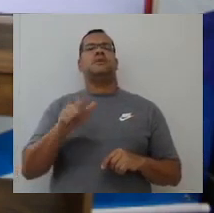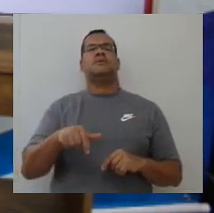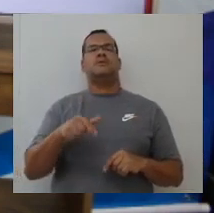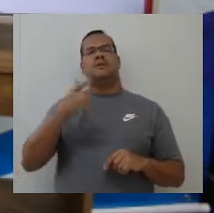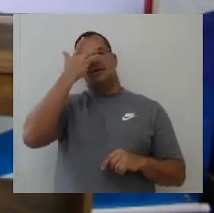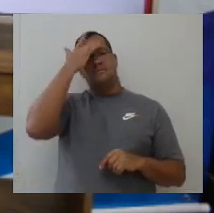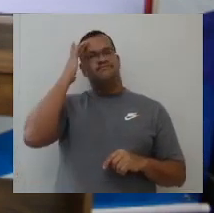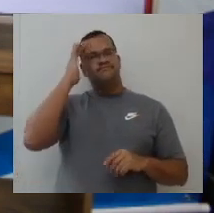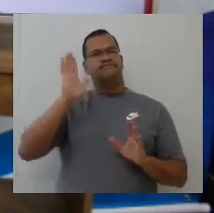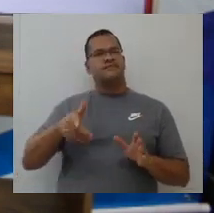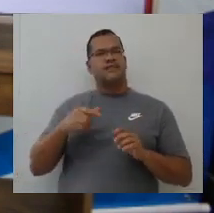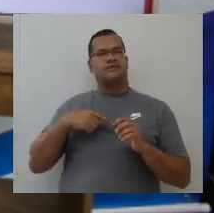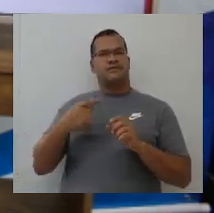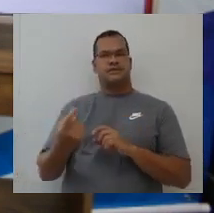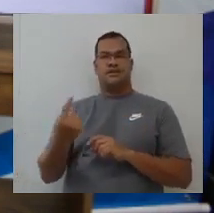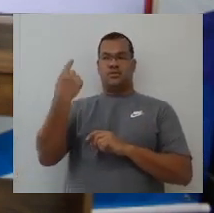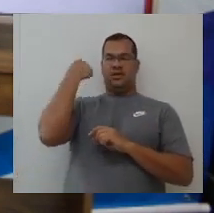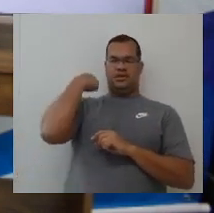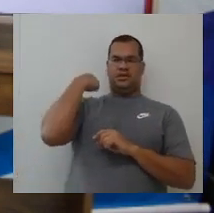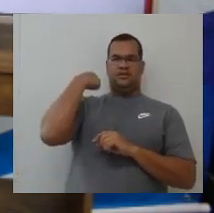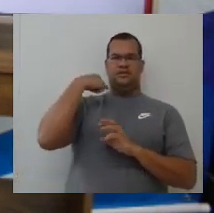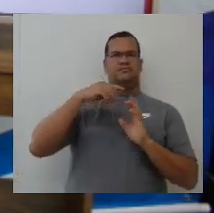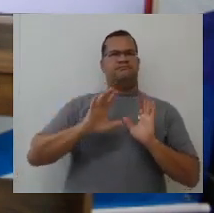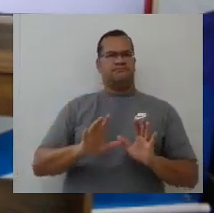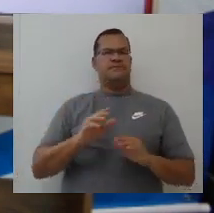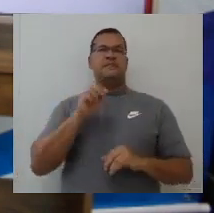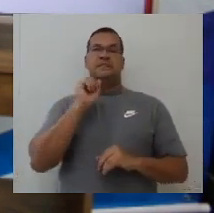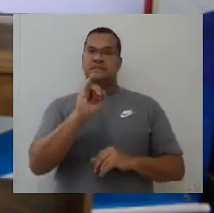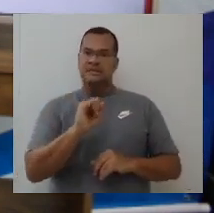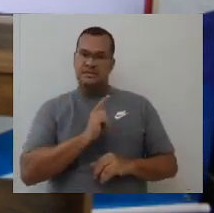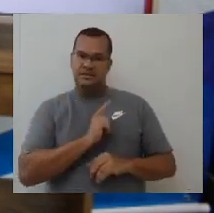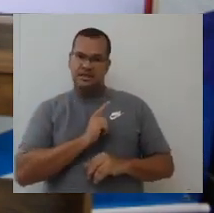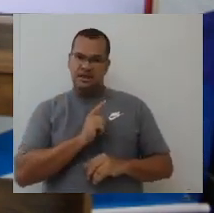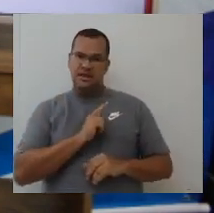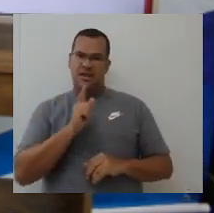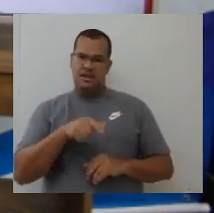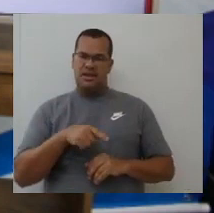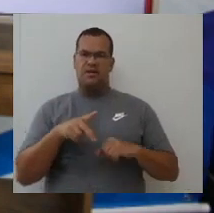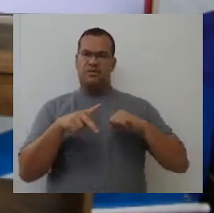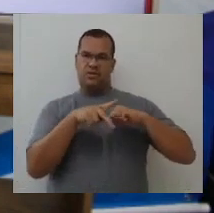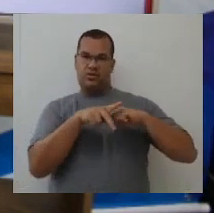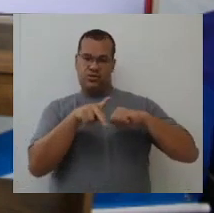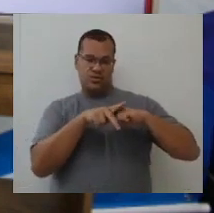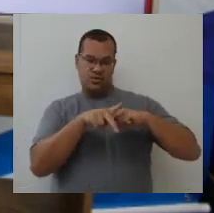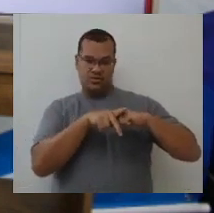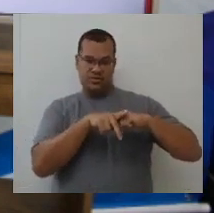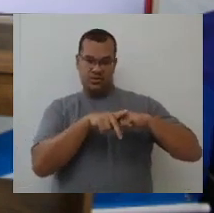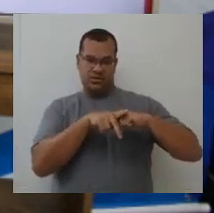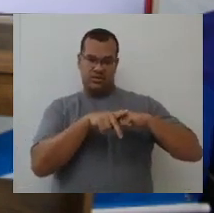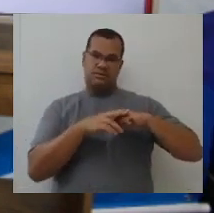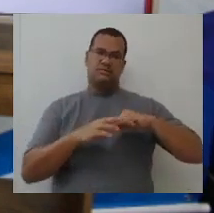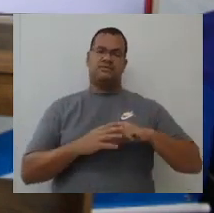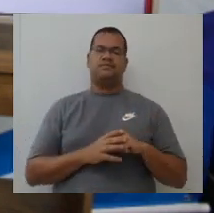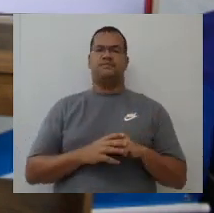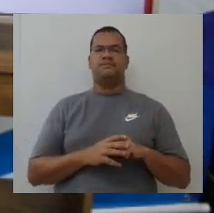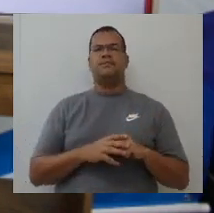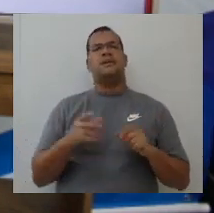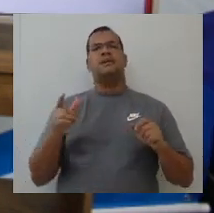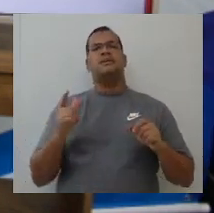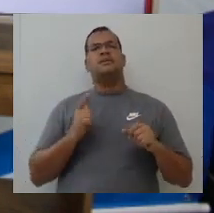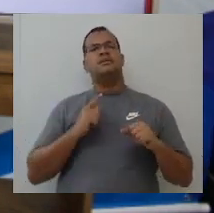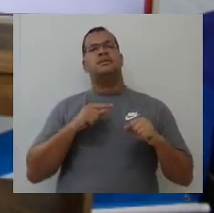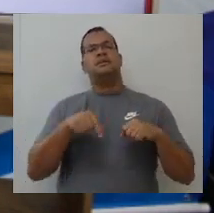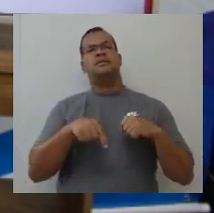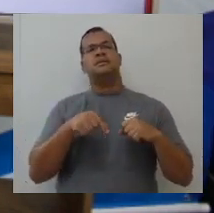que já foi citado anteriormente. Se ele também é chamado de pronome sujeito, significa que ele tem a